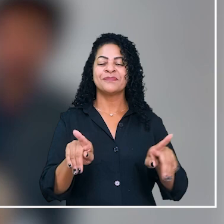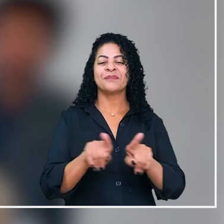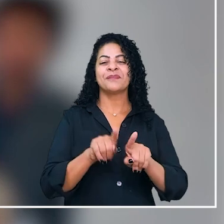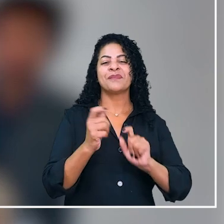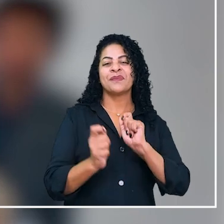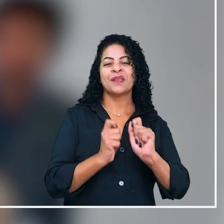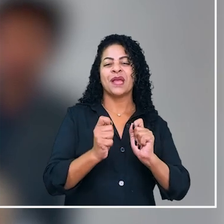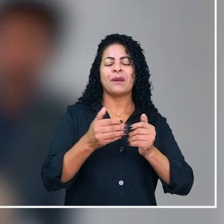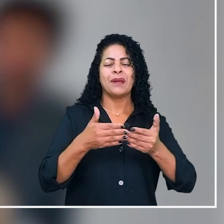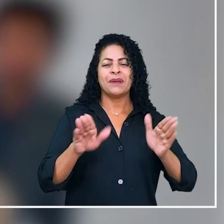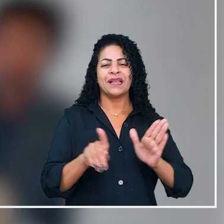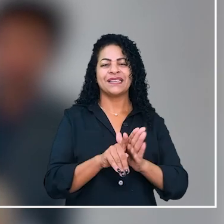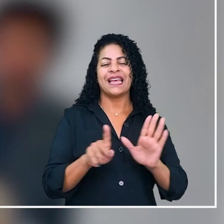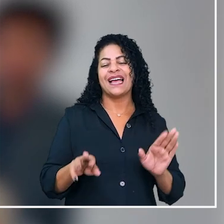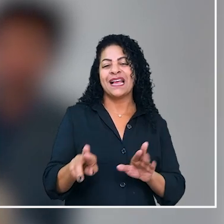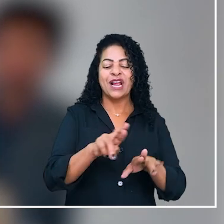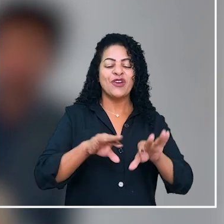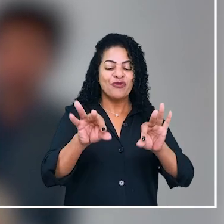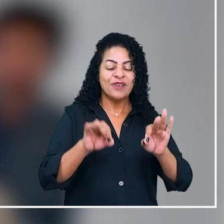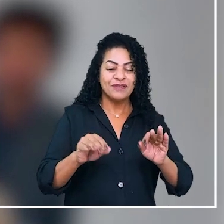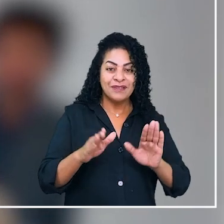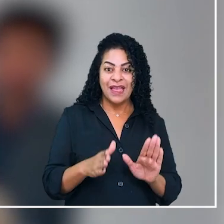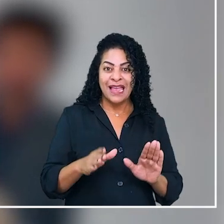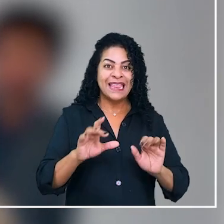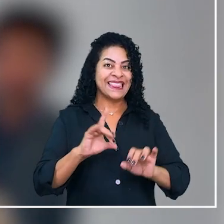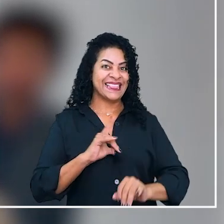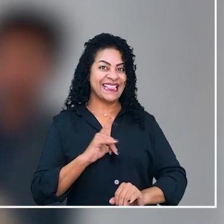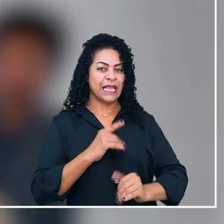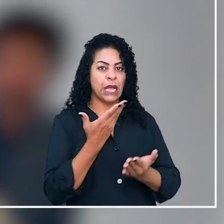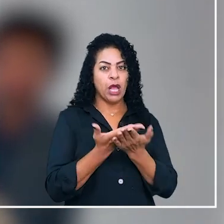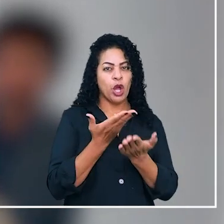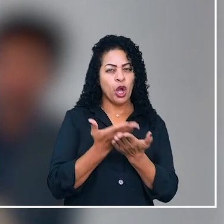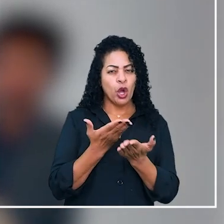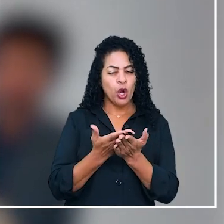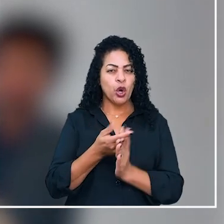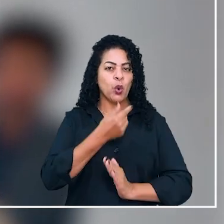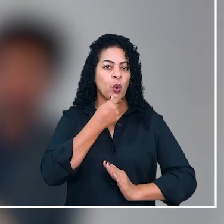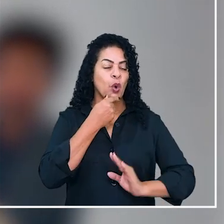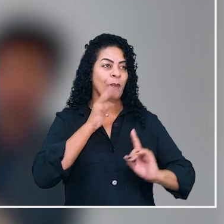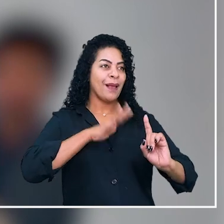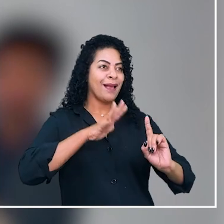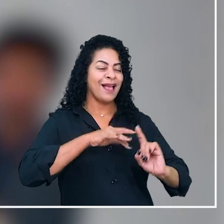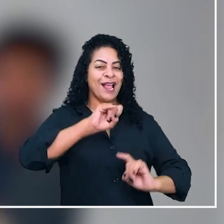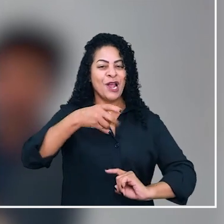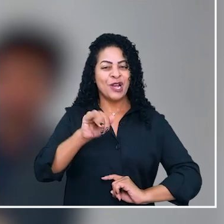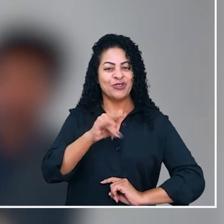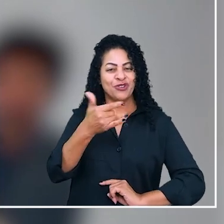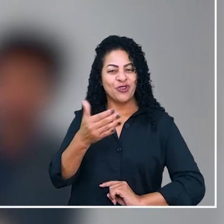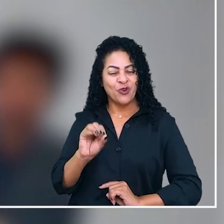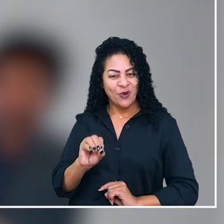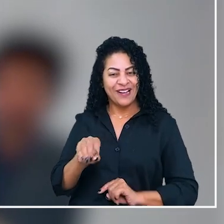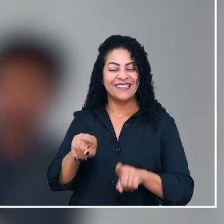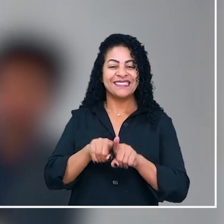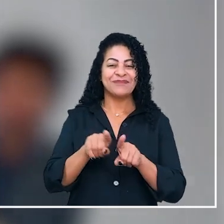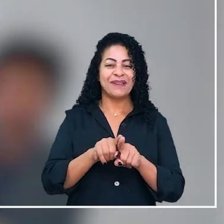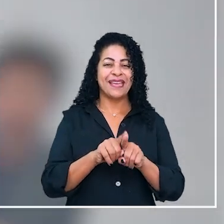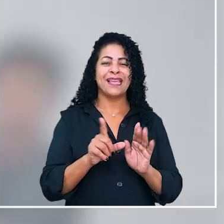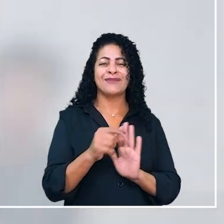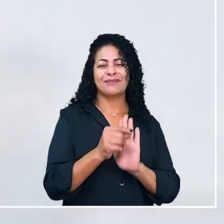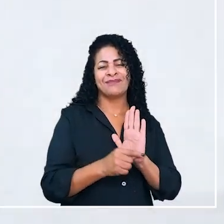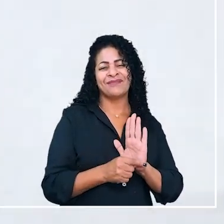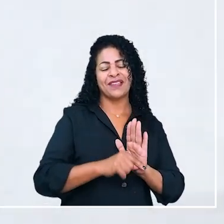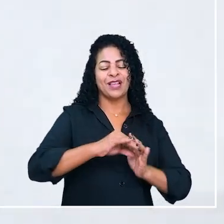da segunda edição da revista do programa Trabalho Seguro, Estudos em homenagem ao ministro João Oreste Dallazen. Os